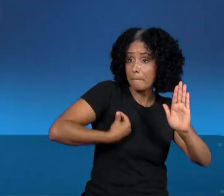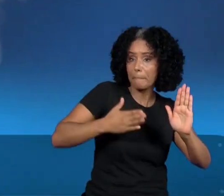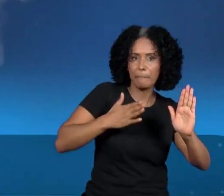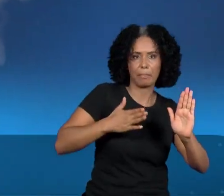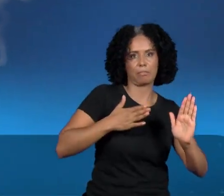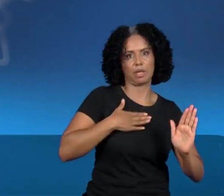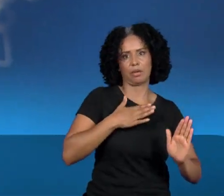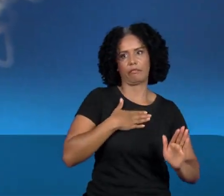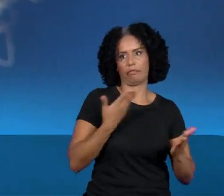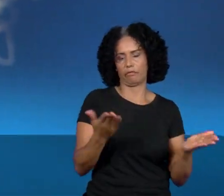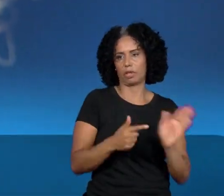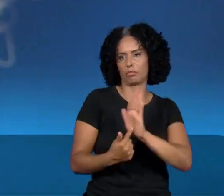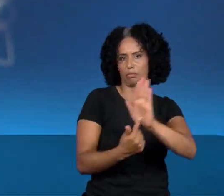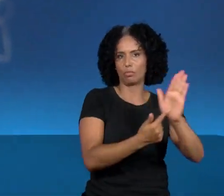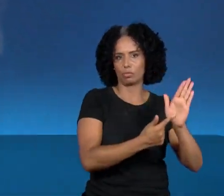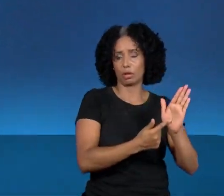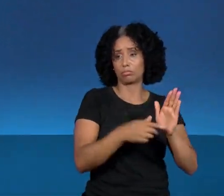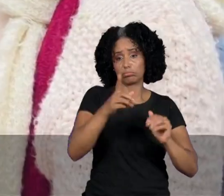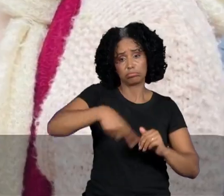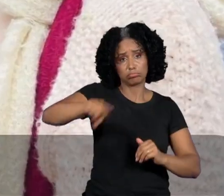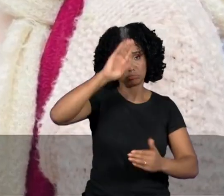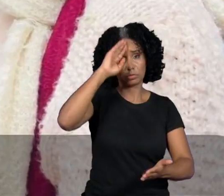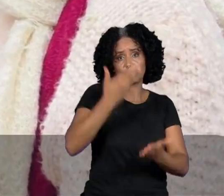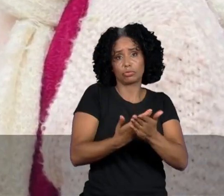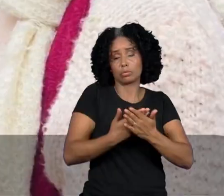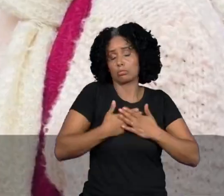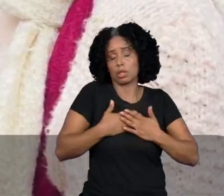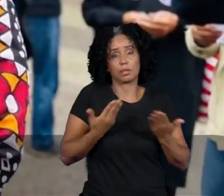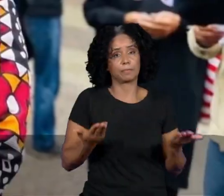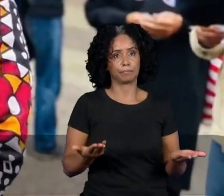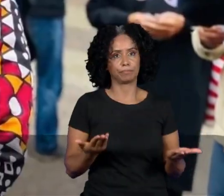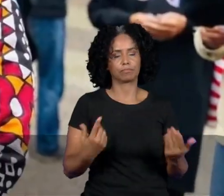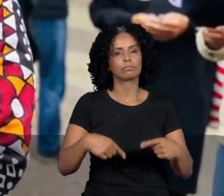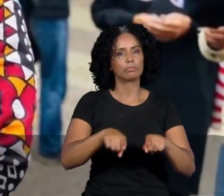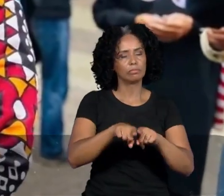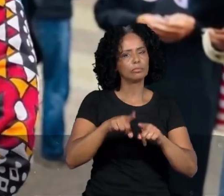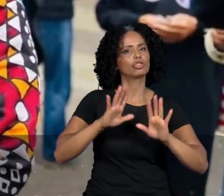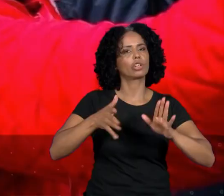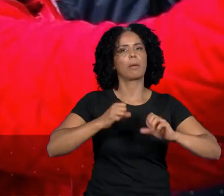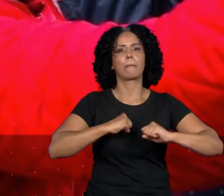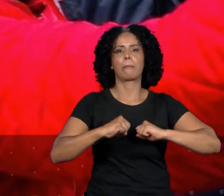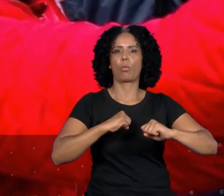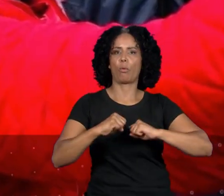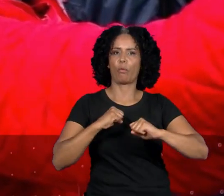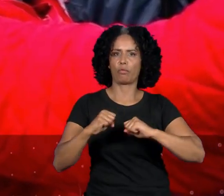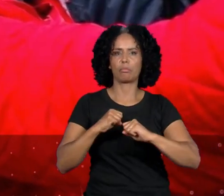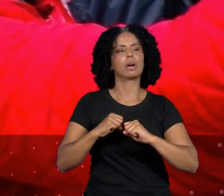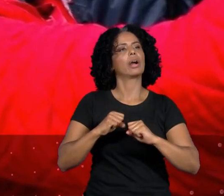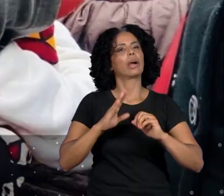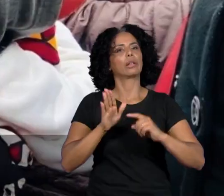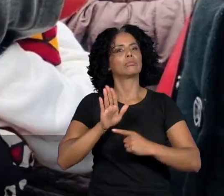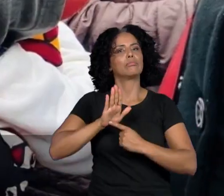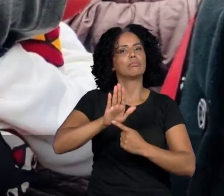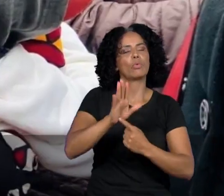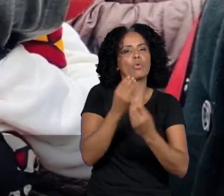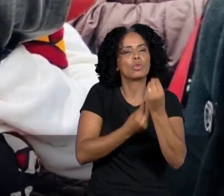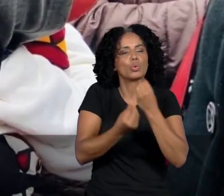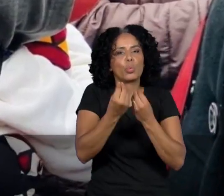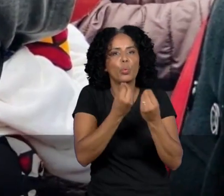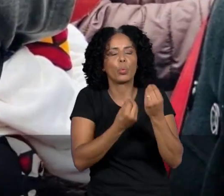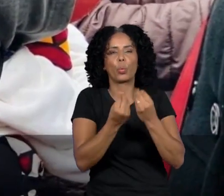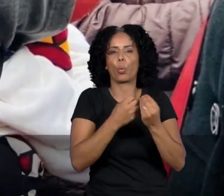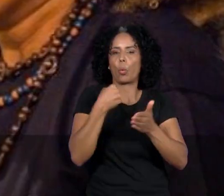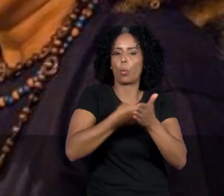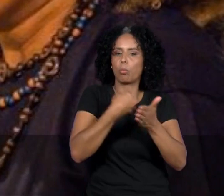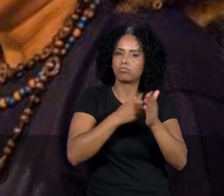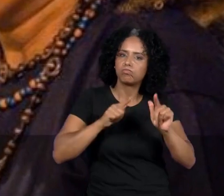Da luta pelos próprios direitos, ela virou o porta-voz do movimento coletivo por moradia, representando quem até então